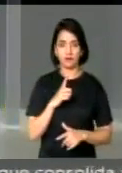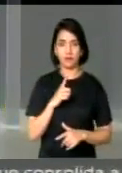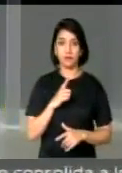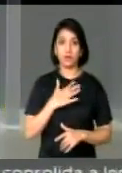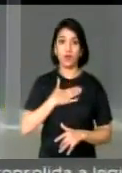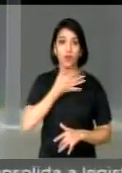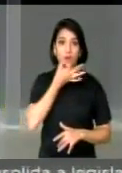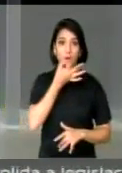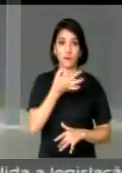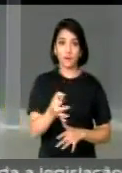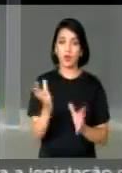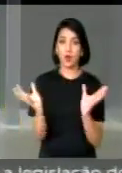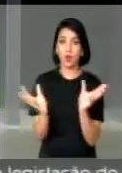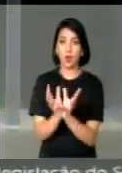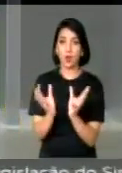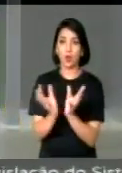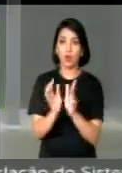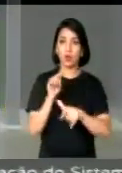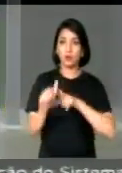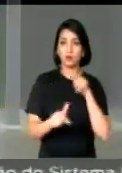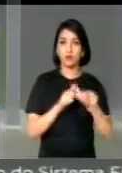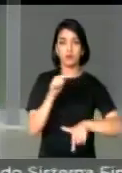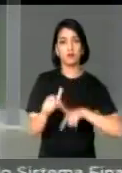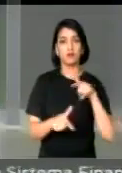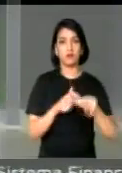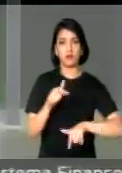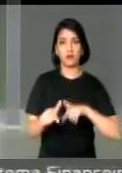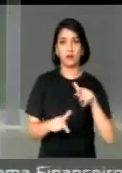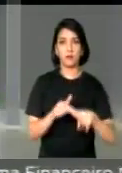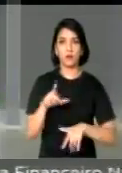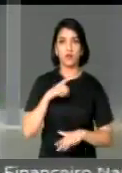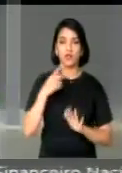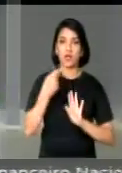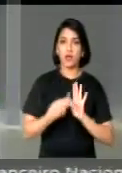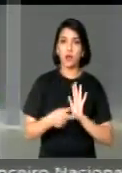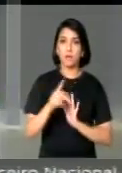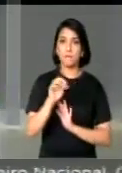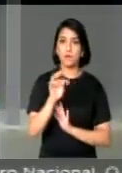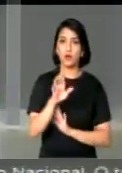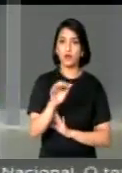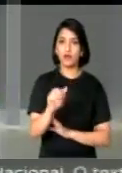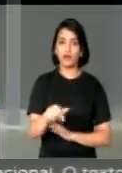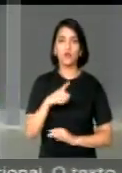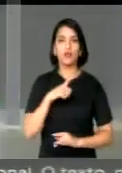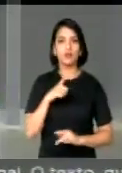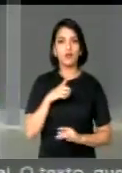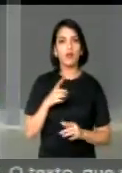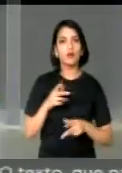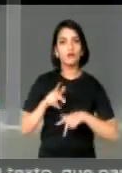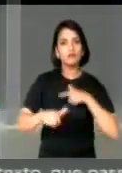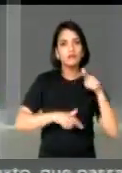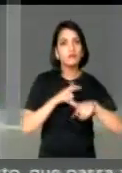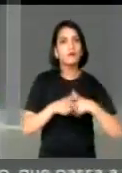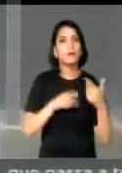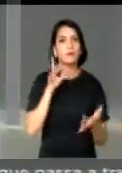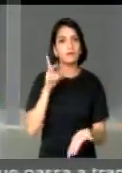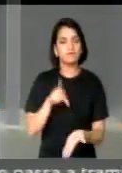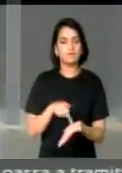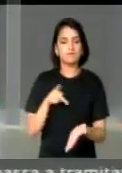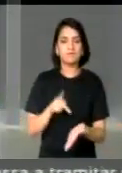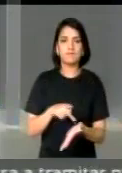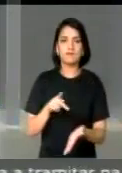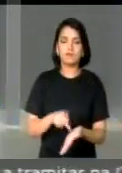Sugiro que o grupo de trabalho previsto na portaria seja consolidado e torne-se dinâmico para